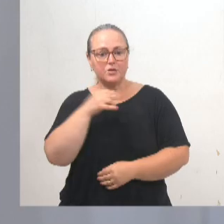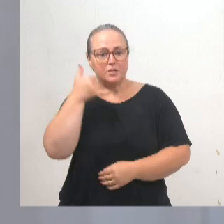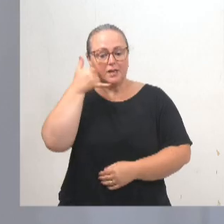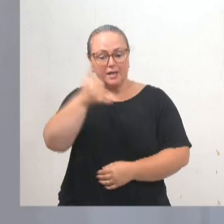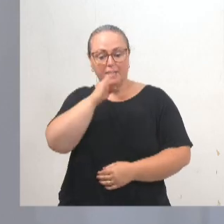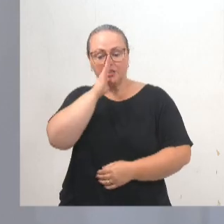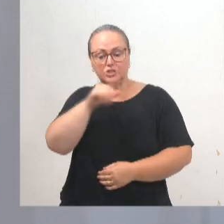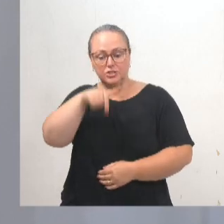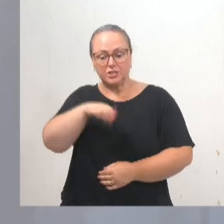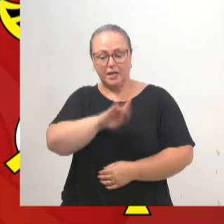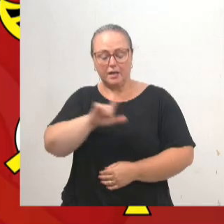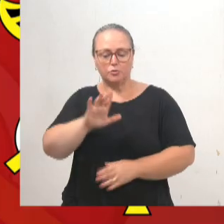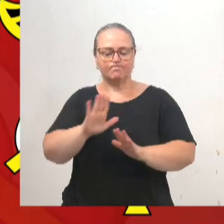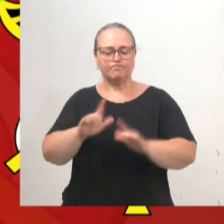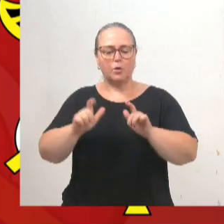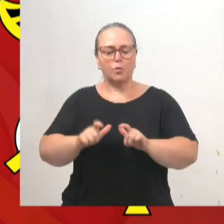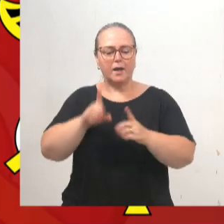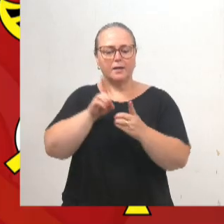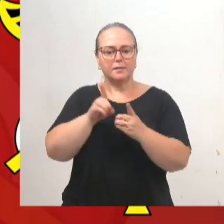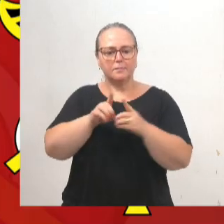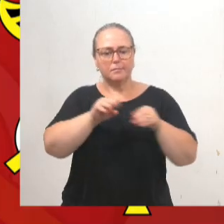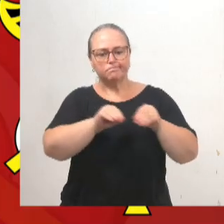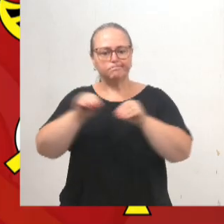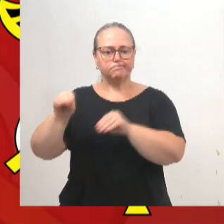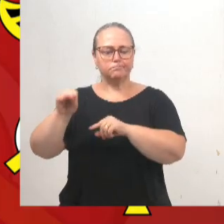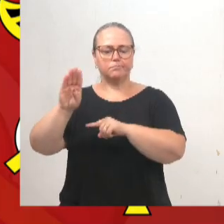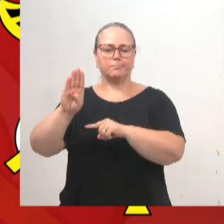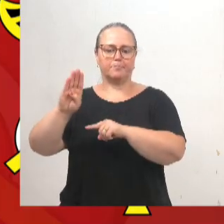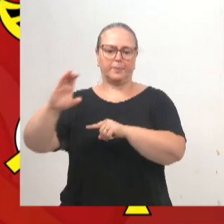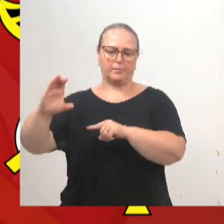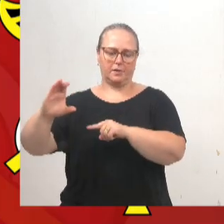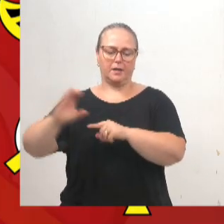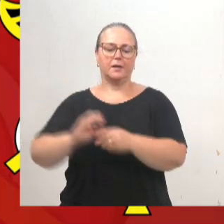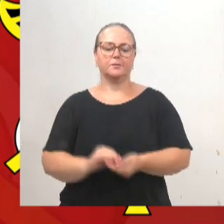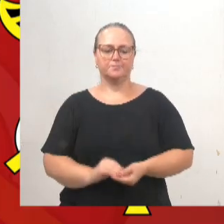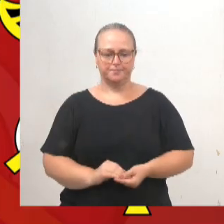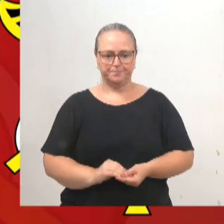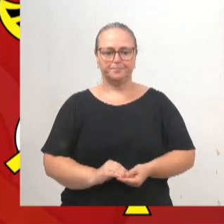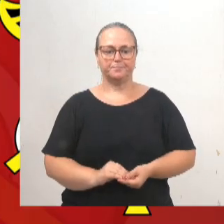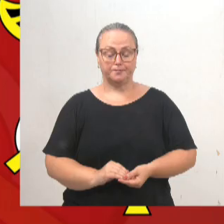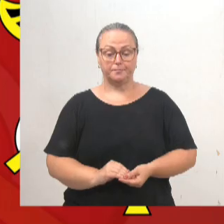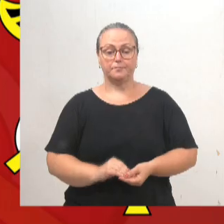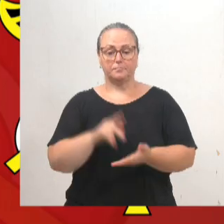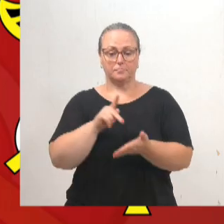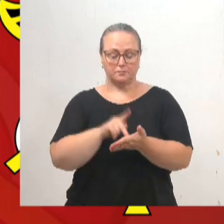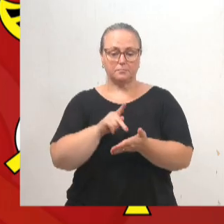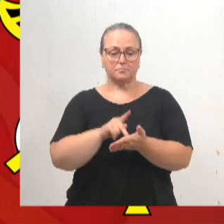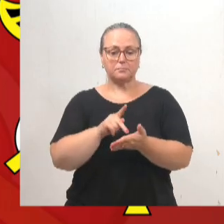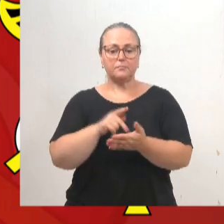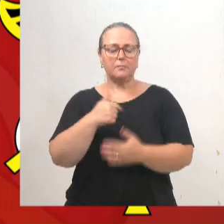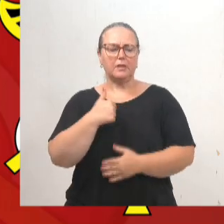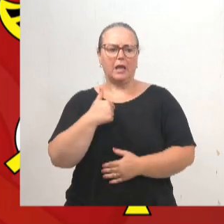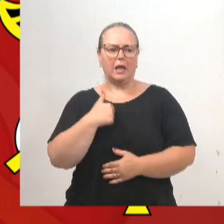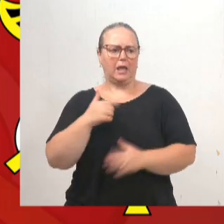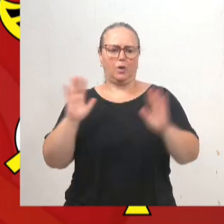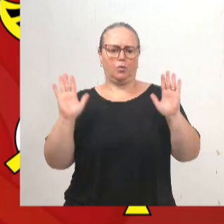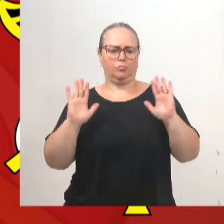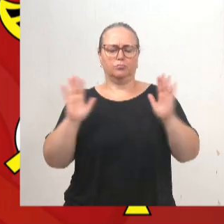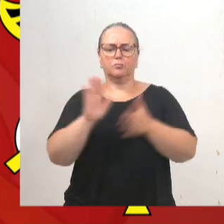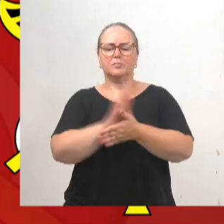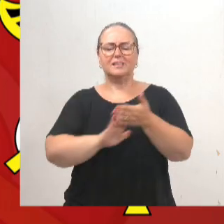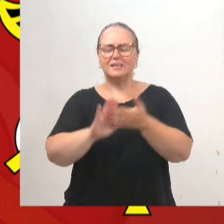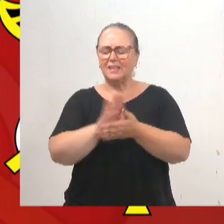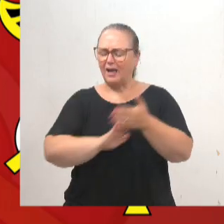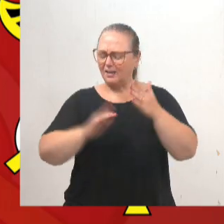Camboriú. Posso afirmar para os senhores com toda certeza aqui e assegurar que a minha fala vai ser despida de qualquer viés